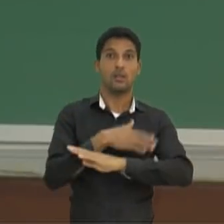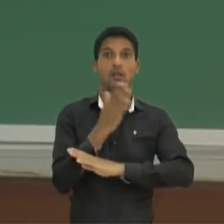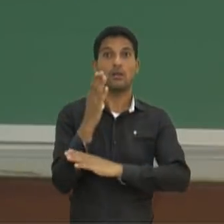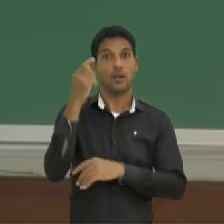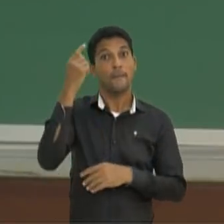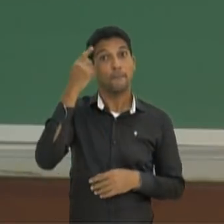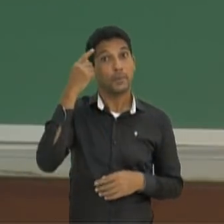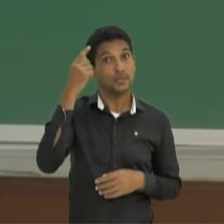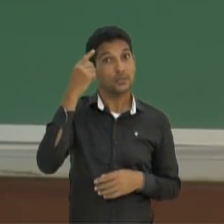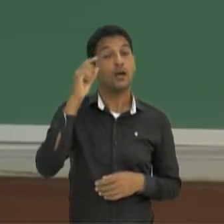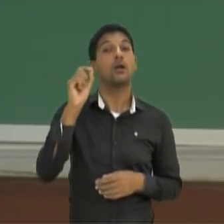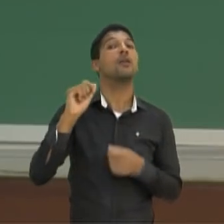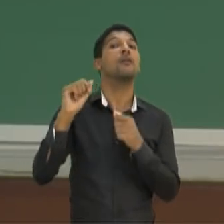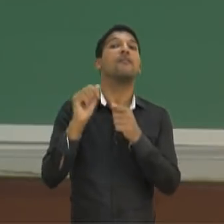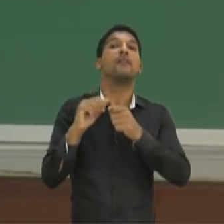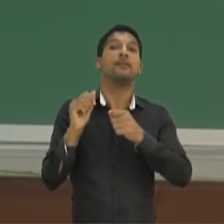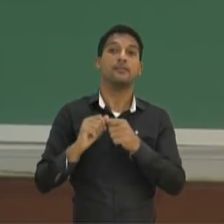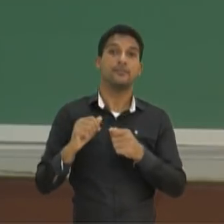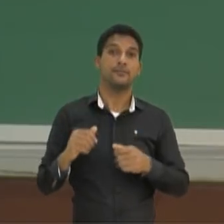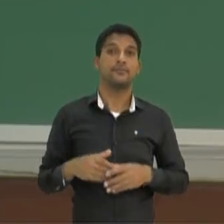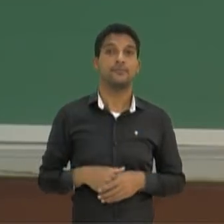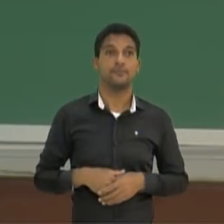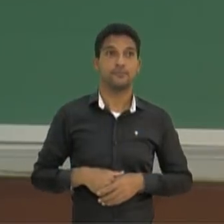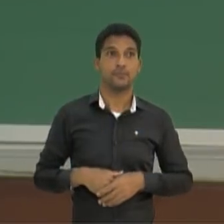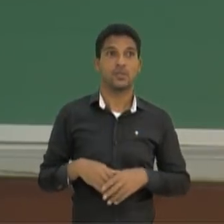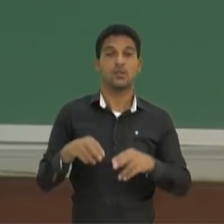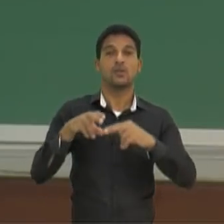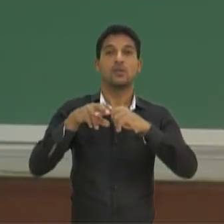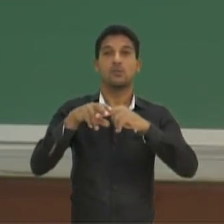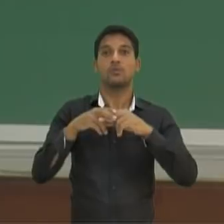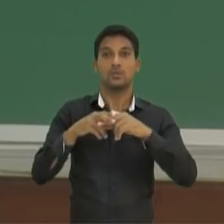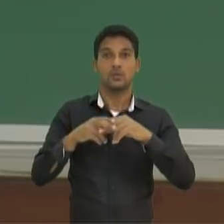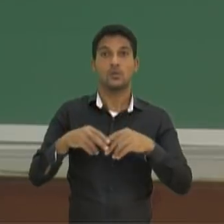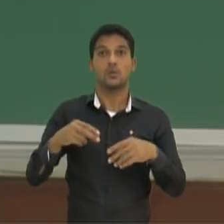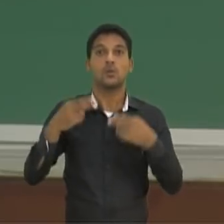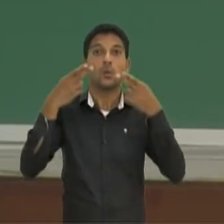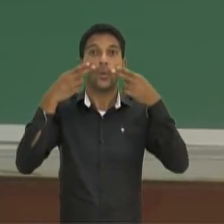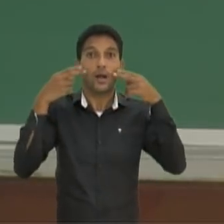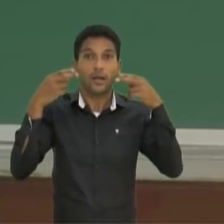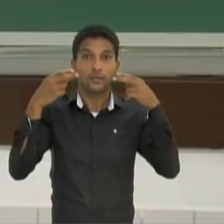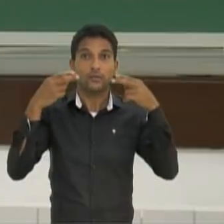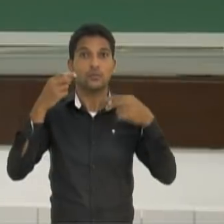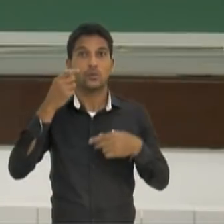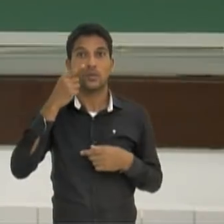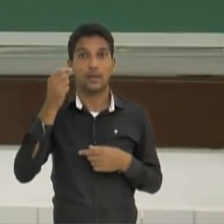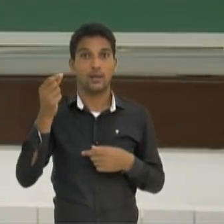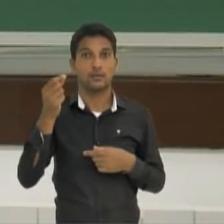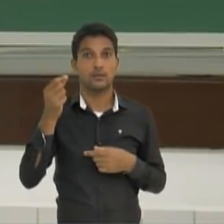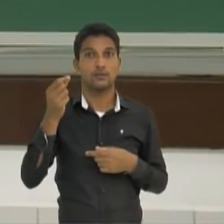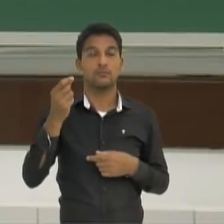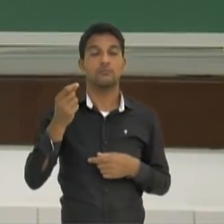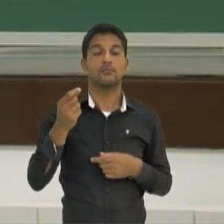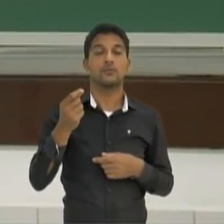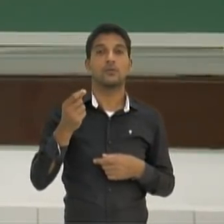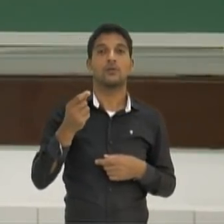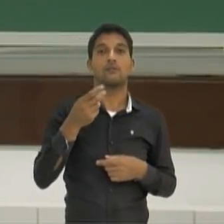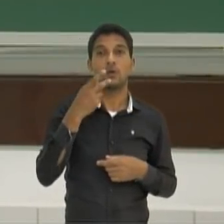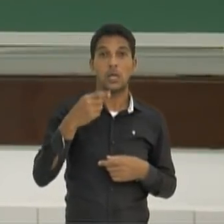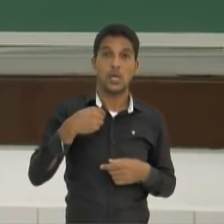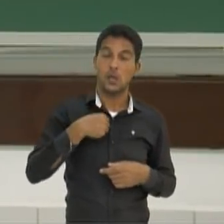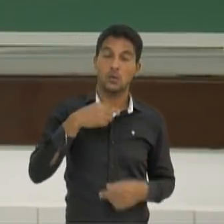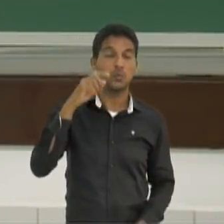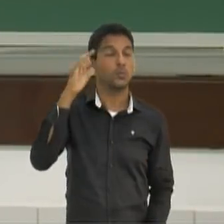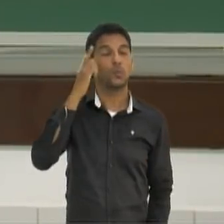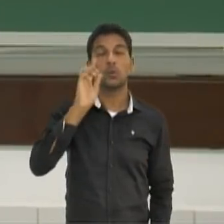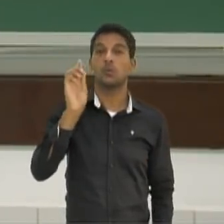uma razão para se pensar em uma atividade para hoje. E, ironicamente, ele está pensando também essa fala,